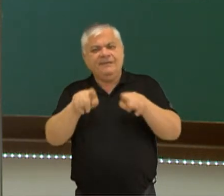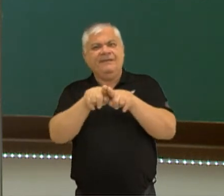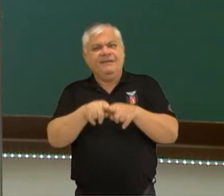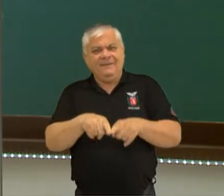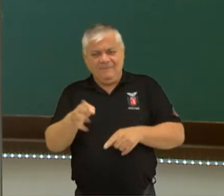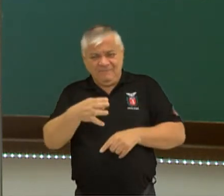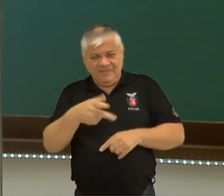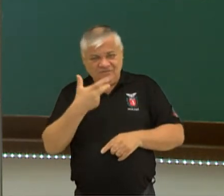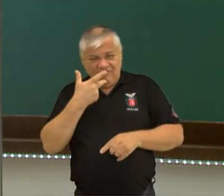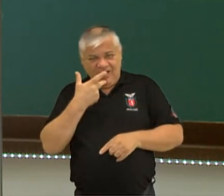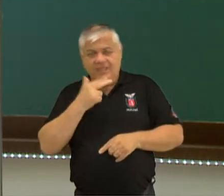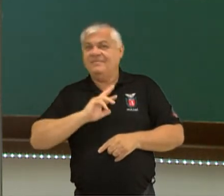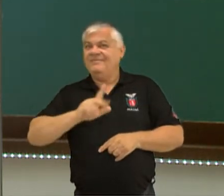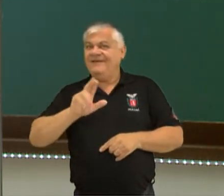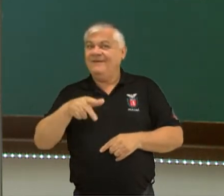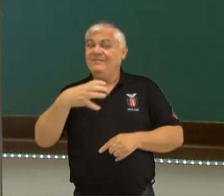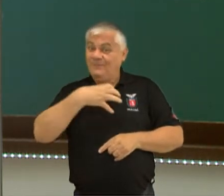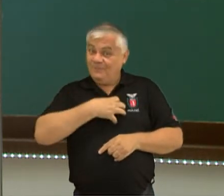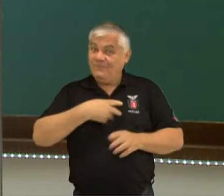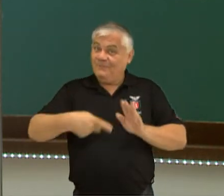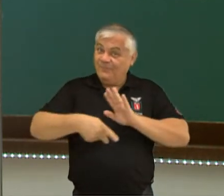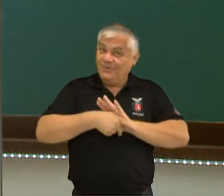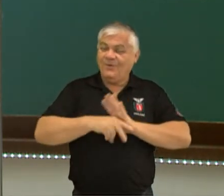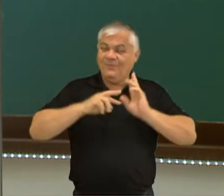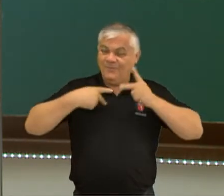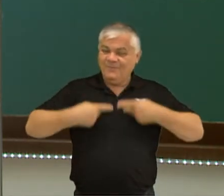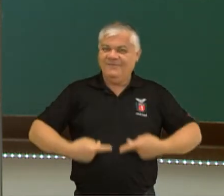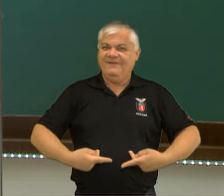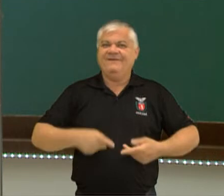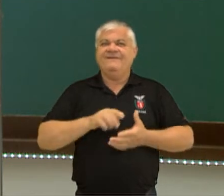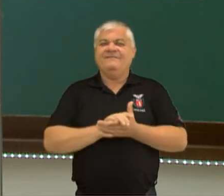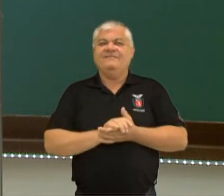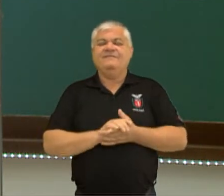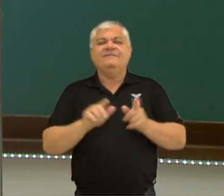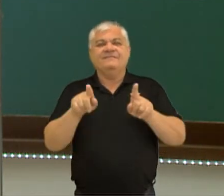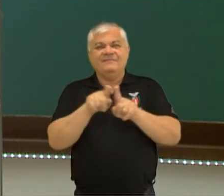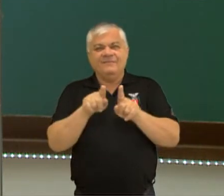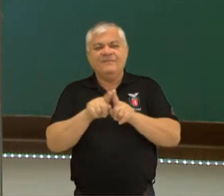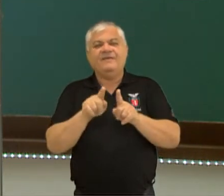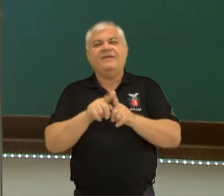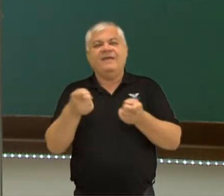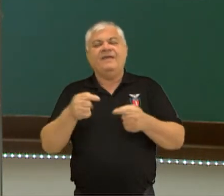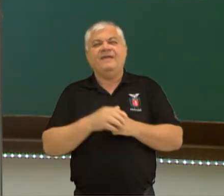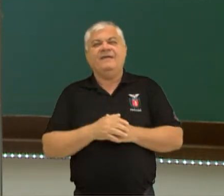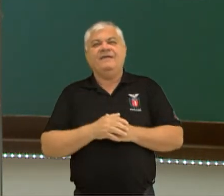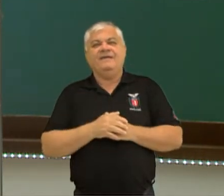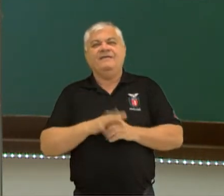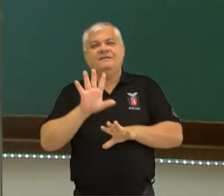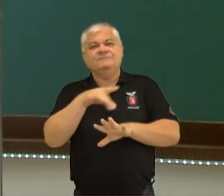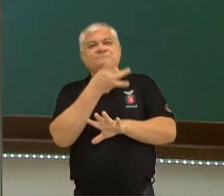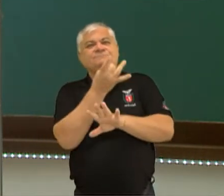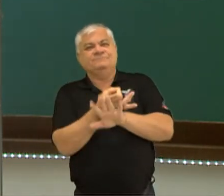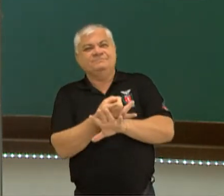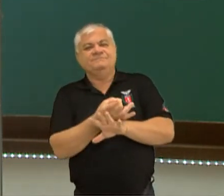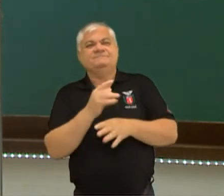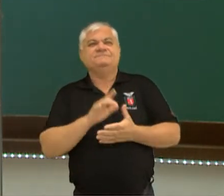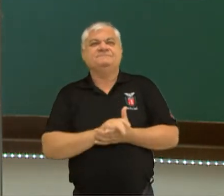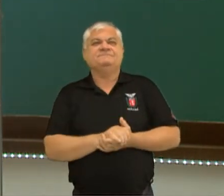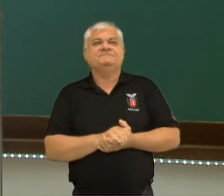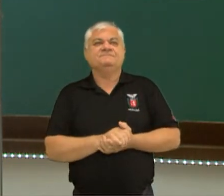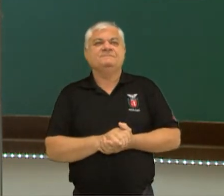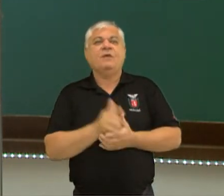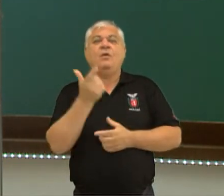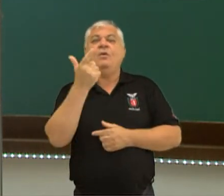humana. Os peixinhos assumiram essa característica. Então também prosopopeia ou personificação, se você preferir.